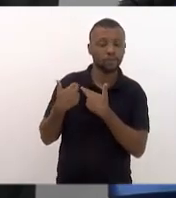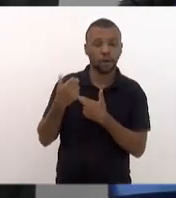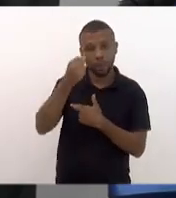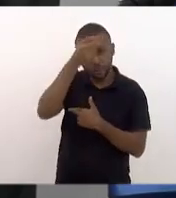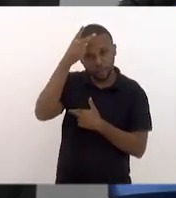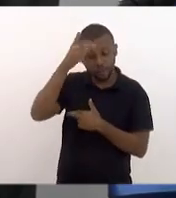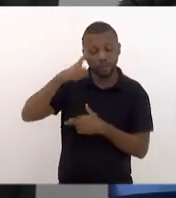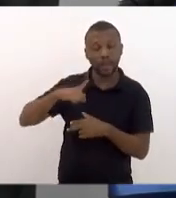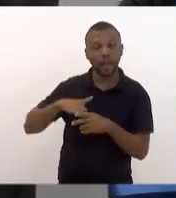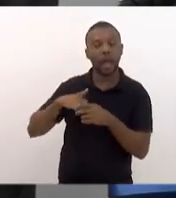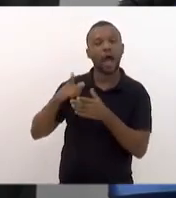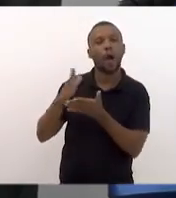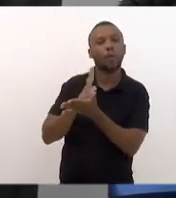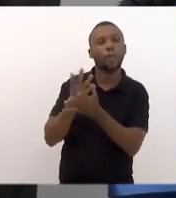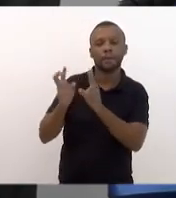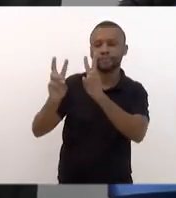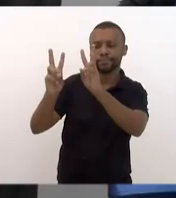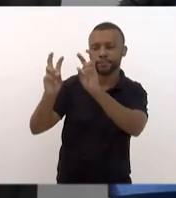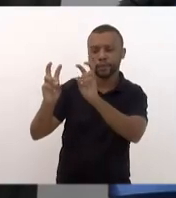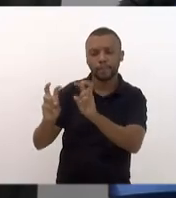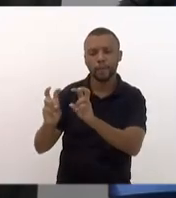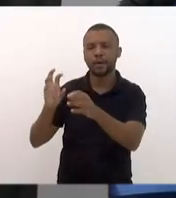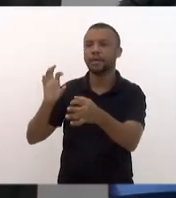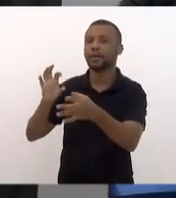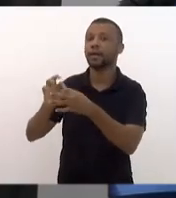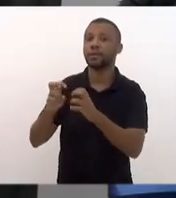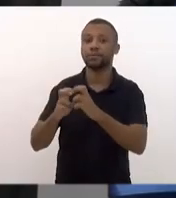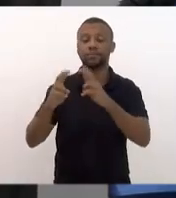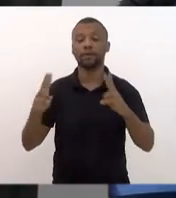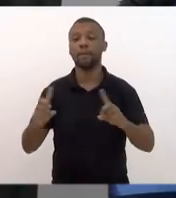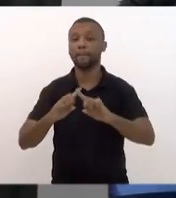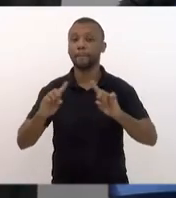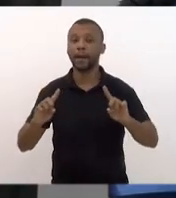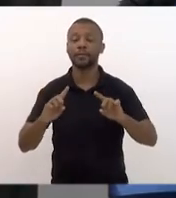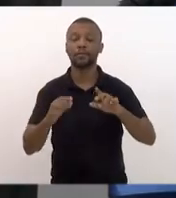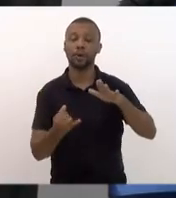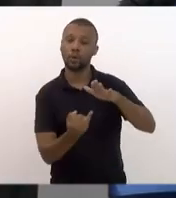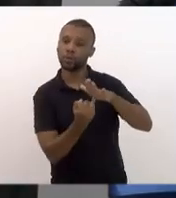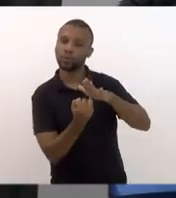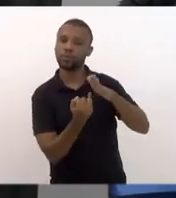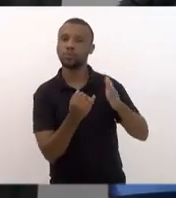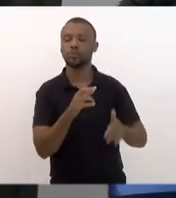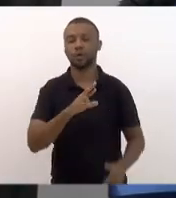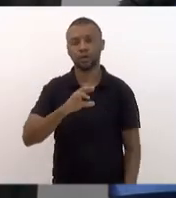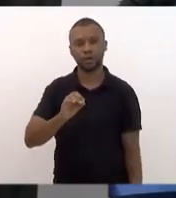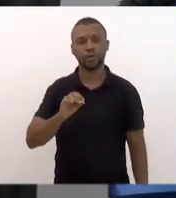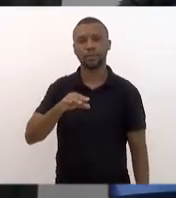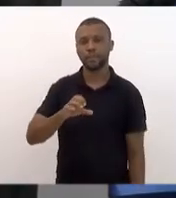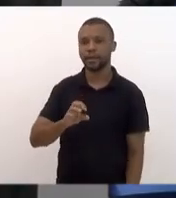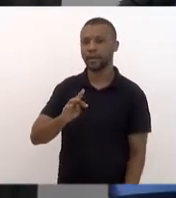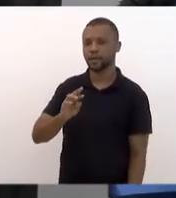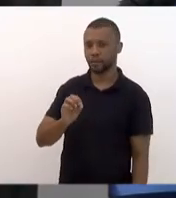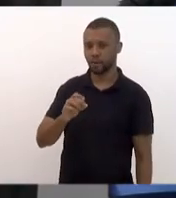agendas para o arco, mas a gente precisa que a autoridade metropolitana cumpra esse papel,